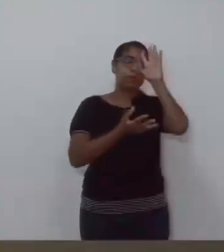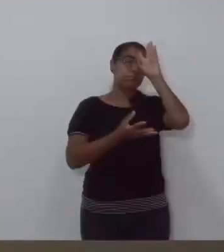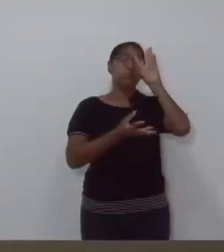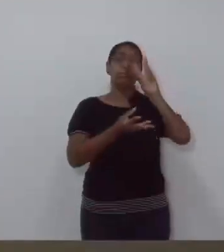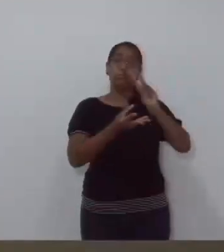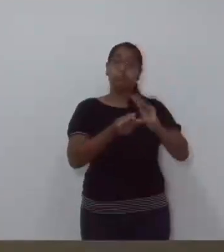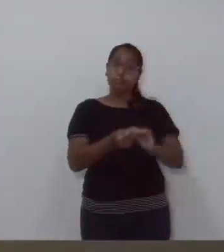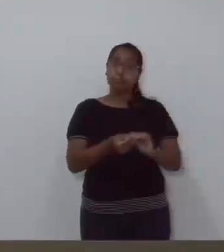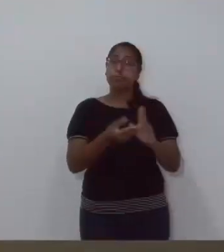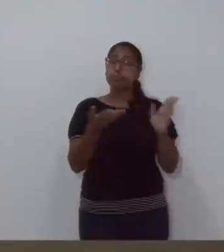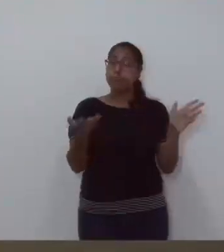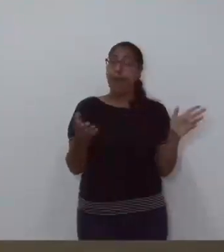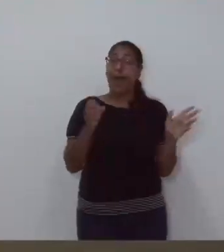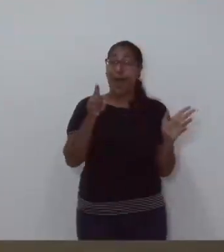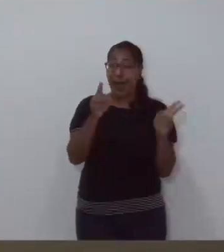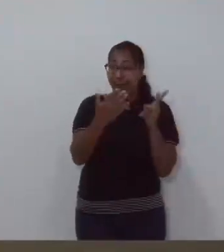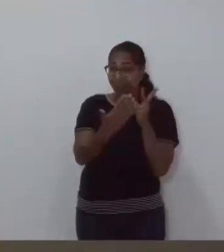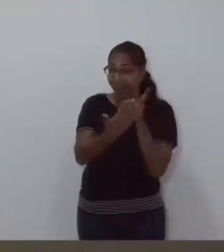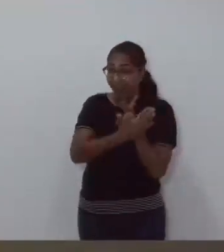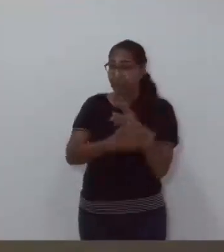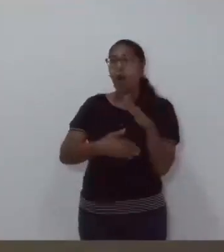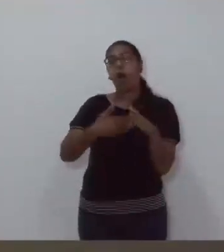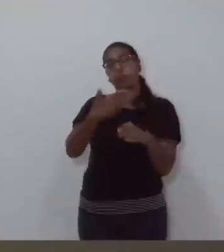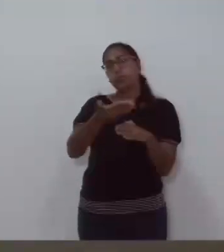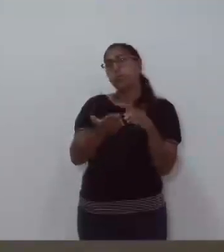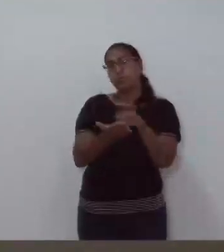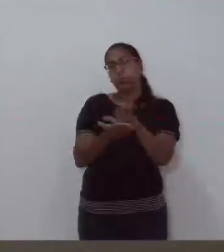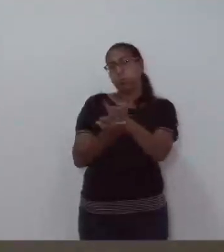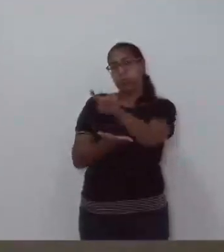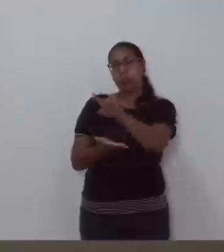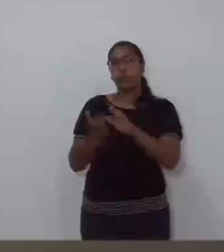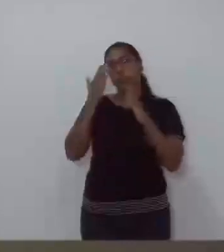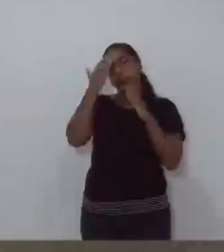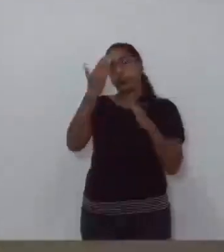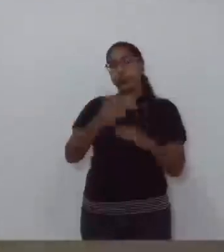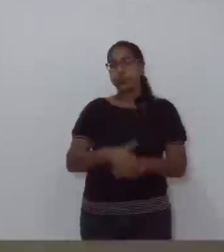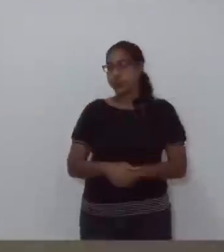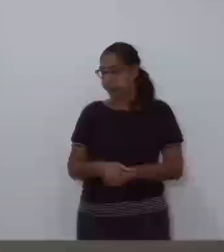quem for, que respondam, aí sim, pelos seus atos. Obrigado.